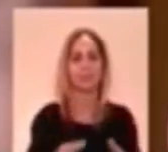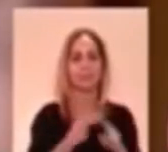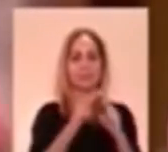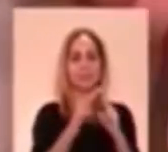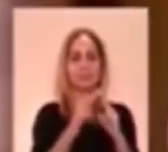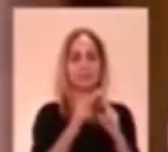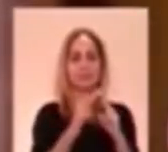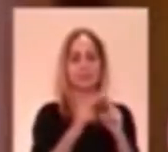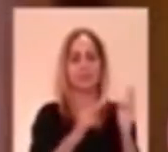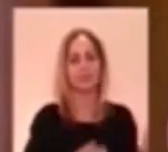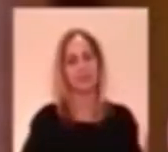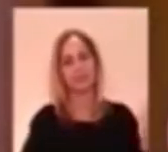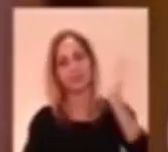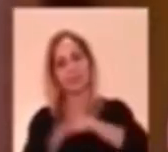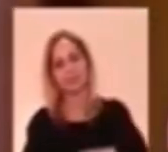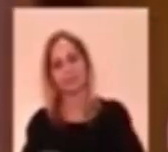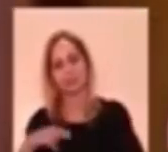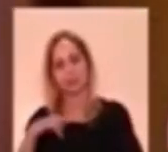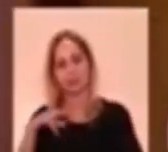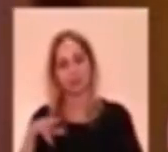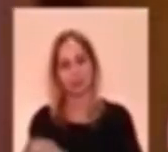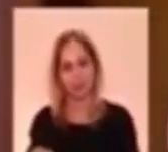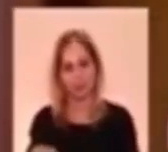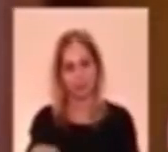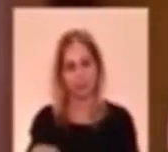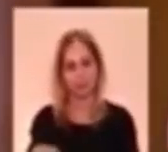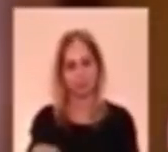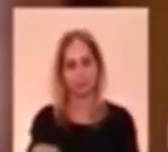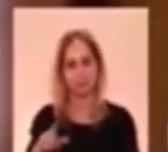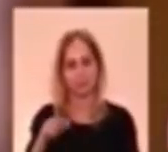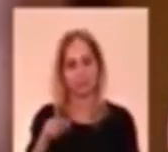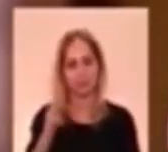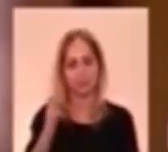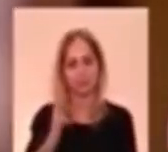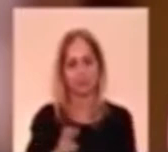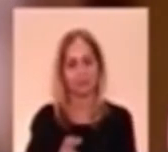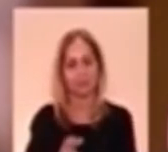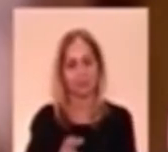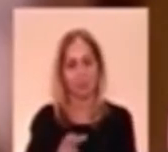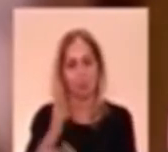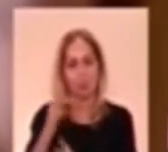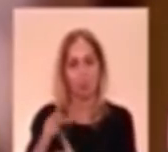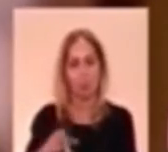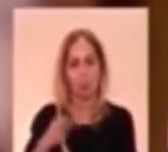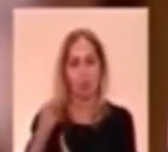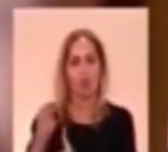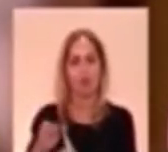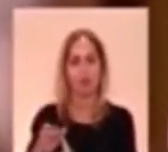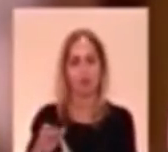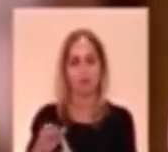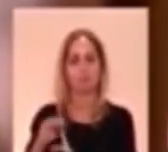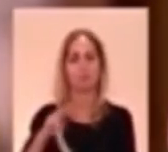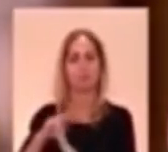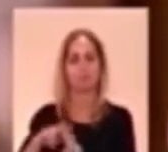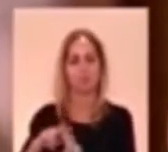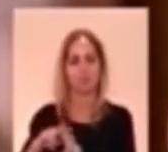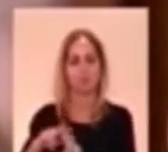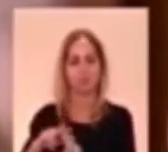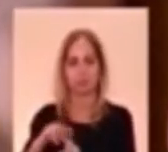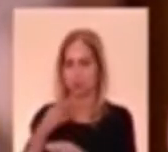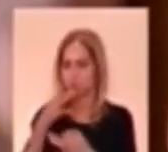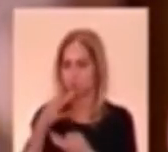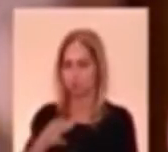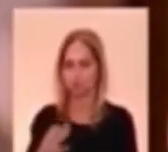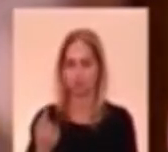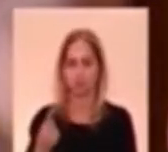é trazido para Portugal e permanece um ano preso